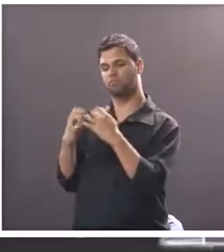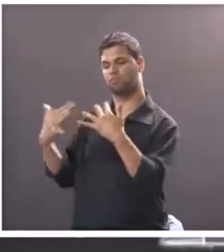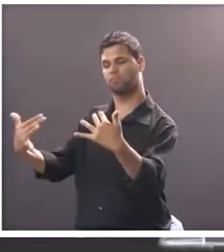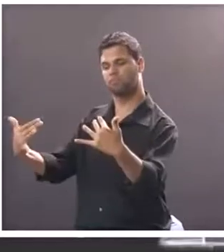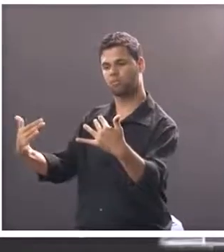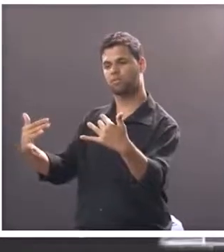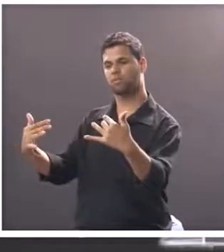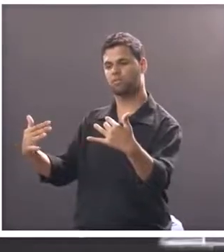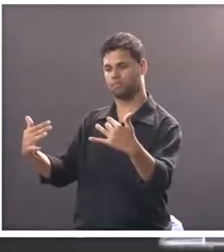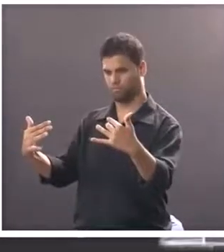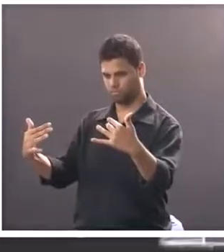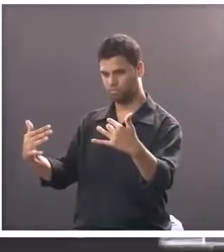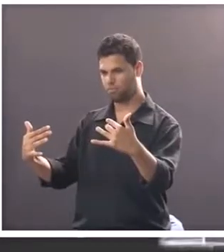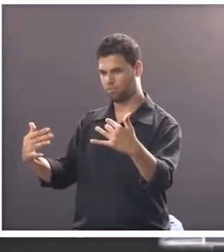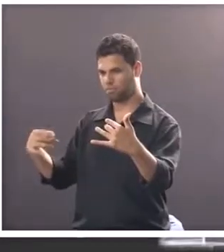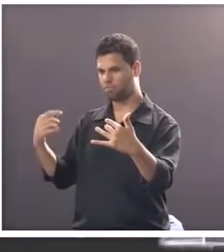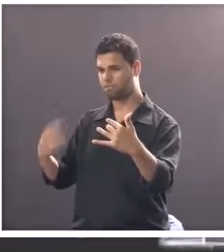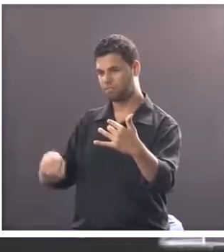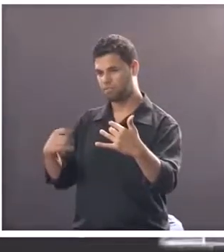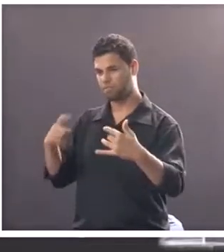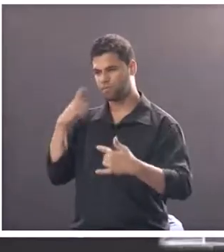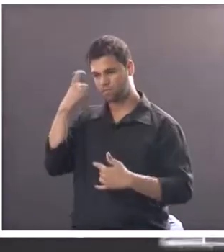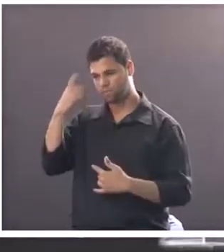tradução, né?